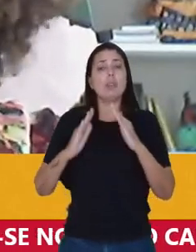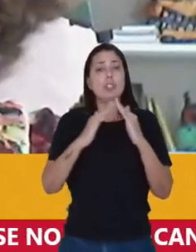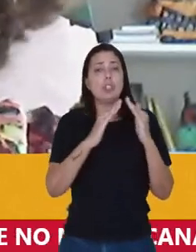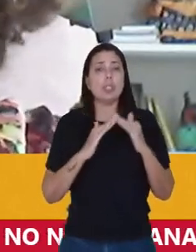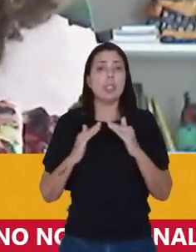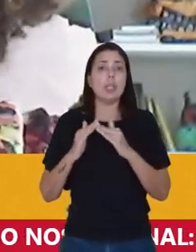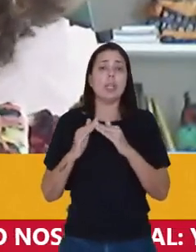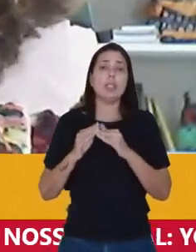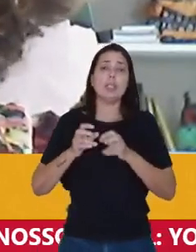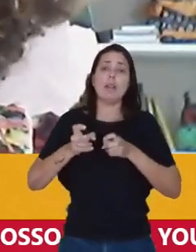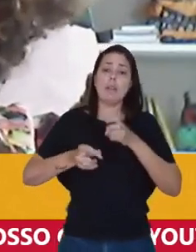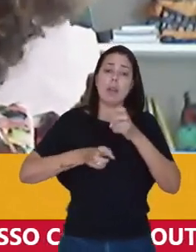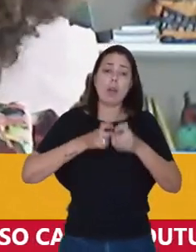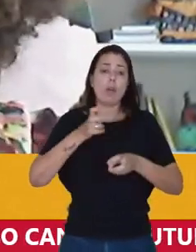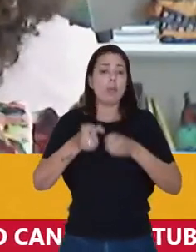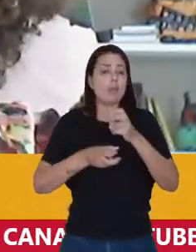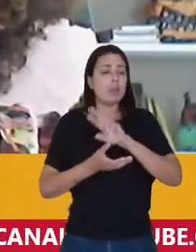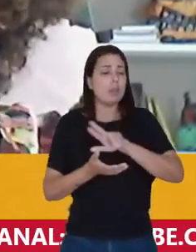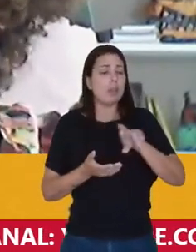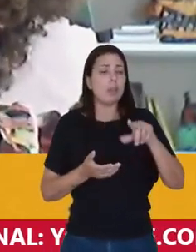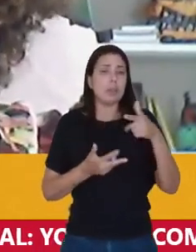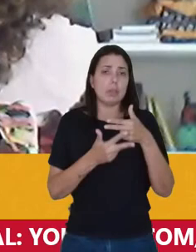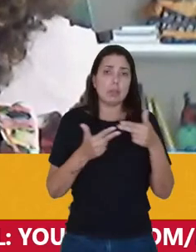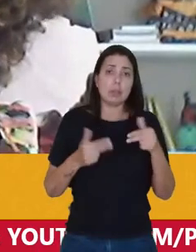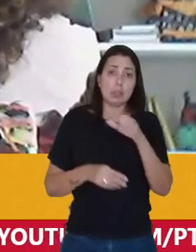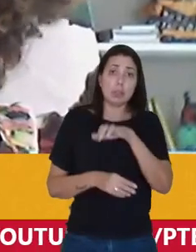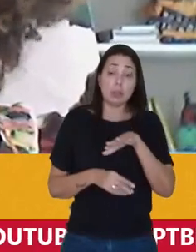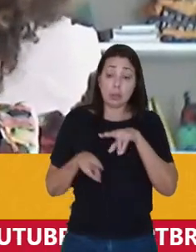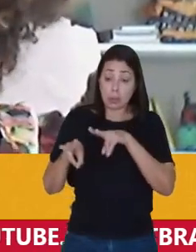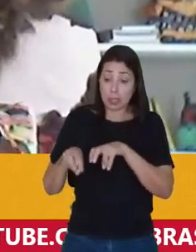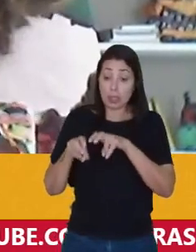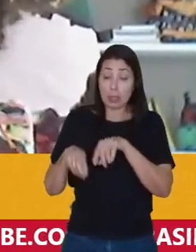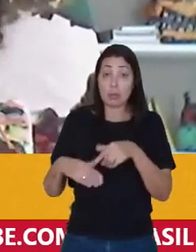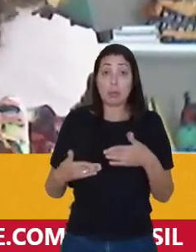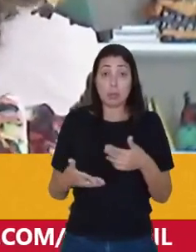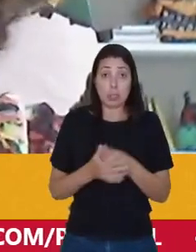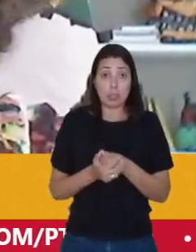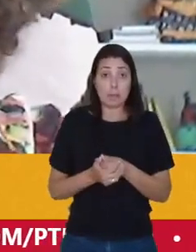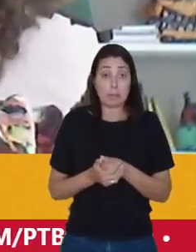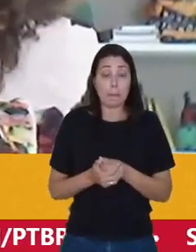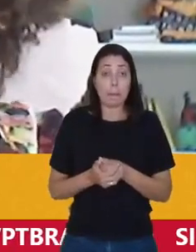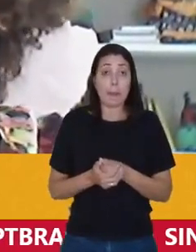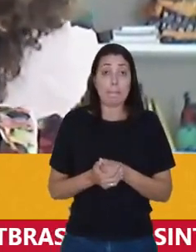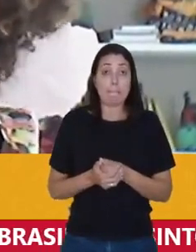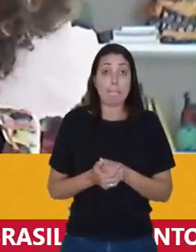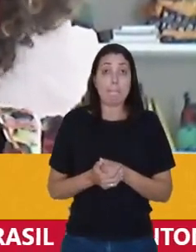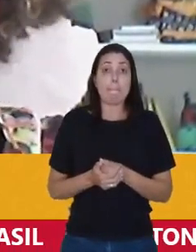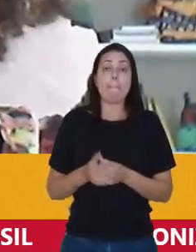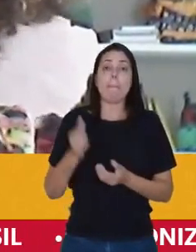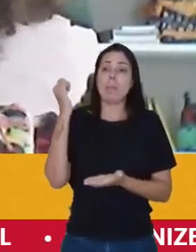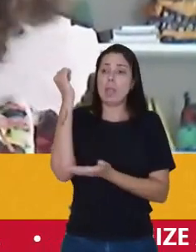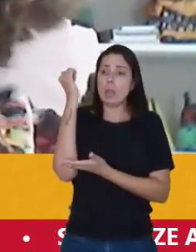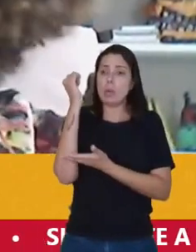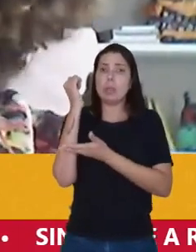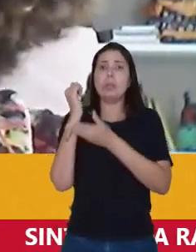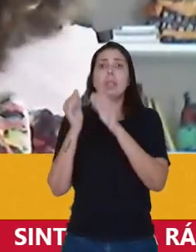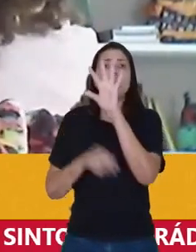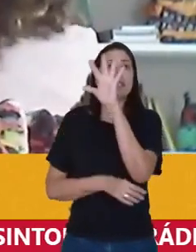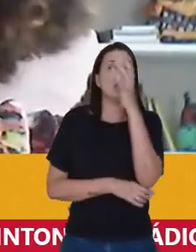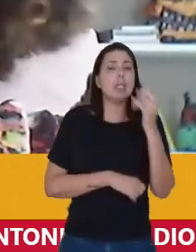as ferrovias, etc, etc. No campo, no meio rural, com as madeireiras, com